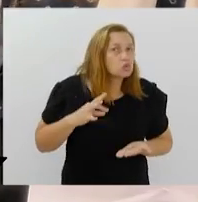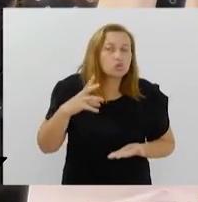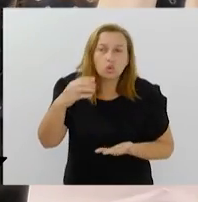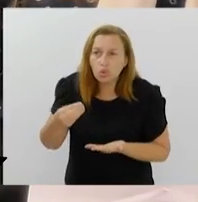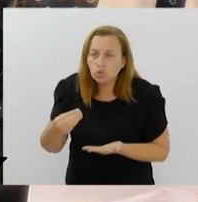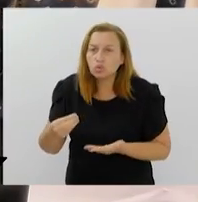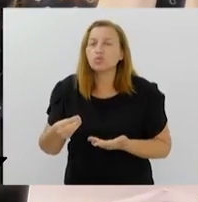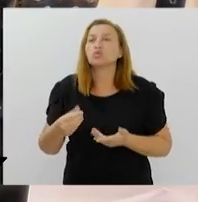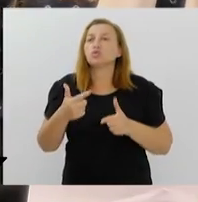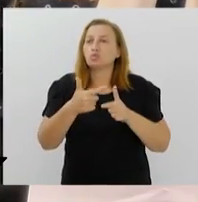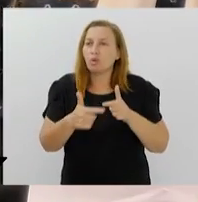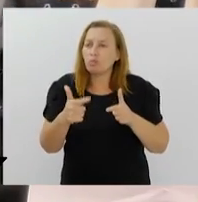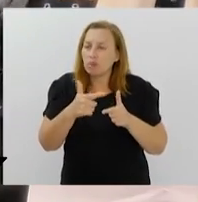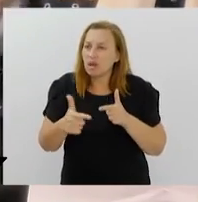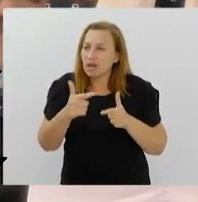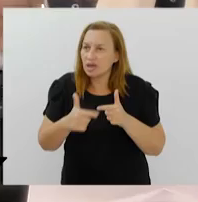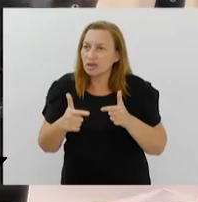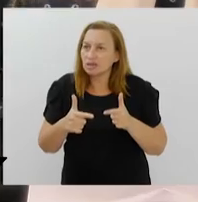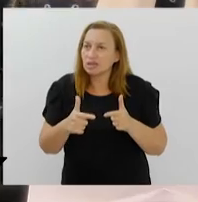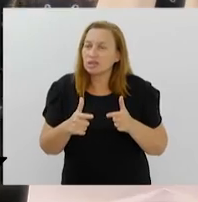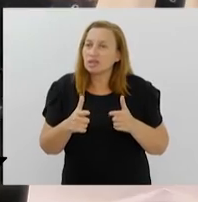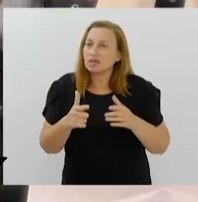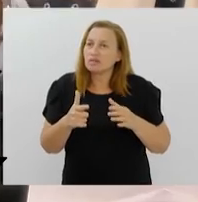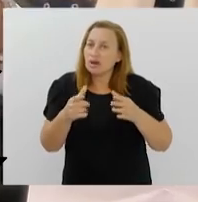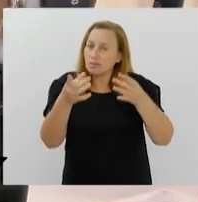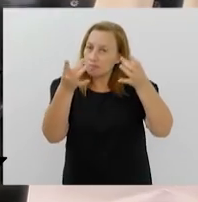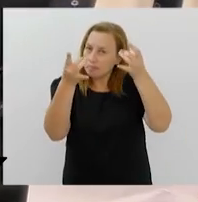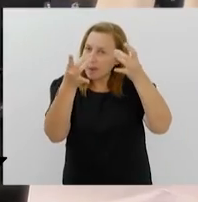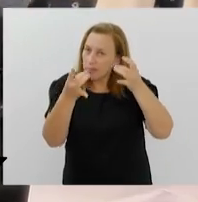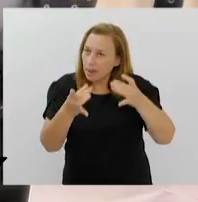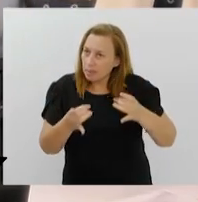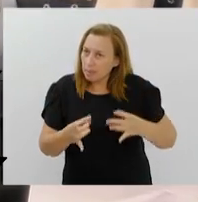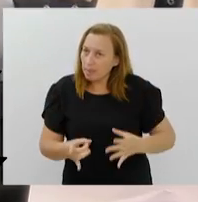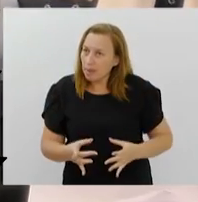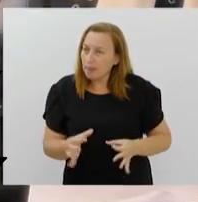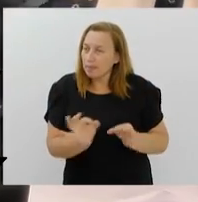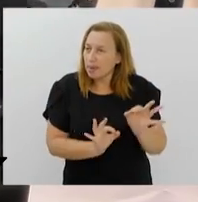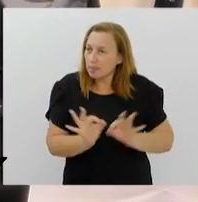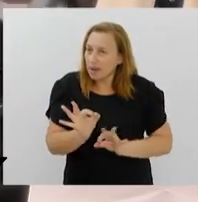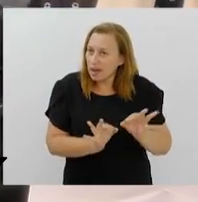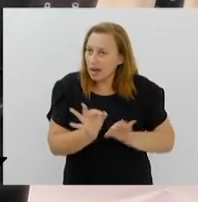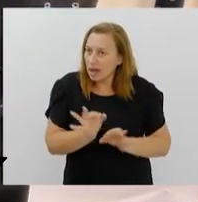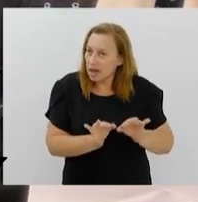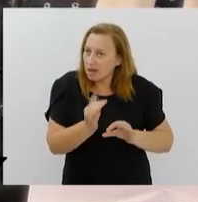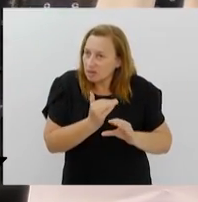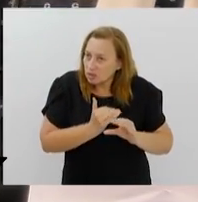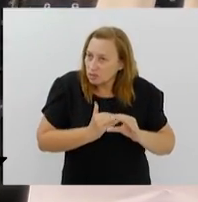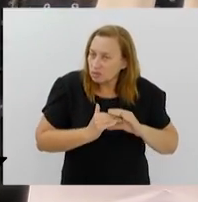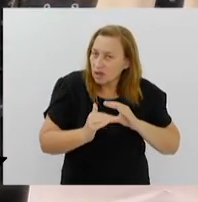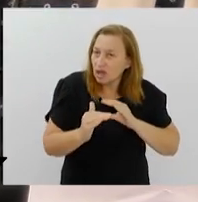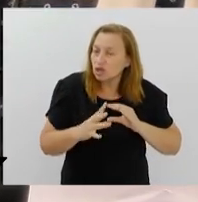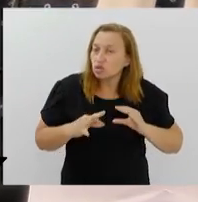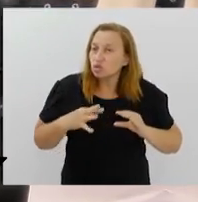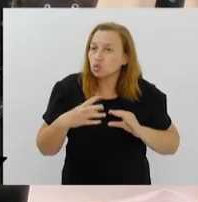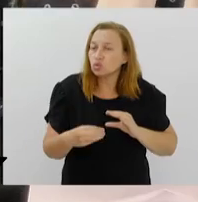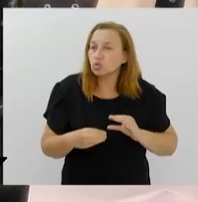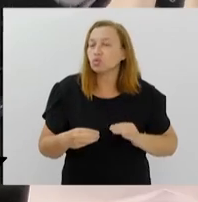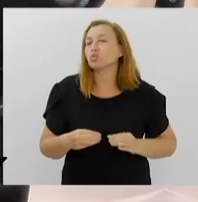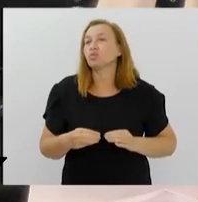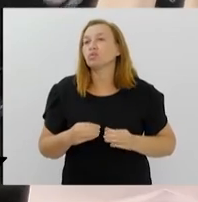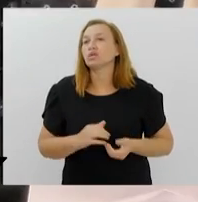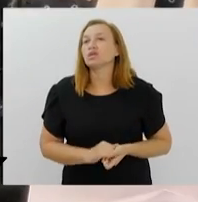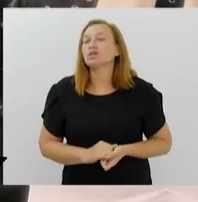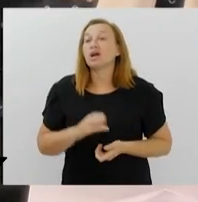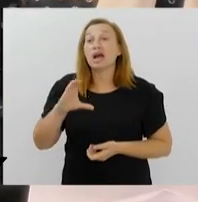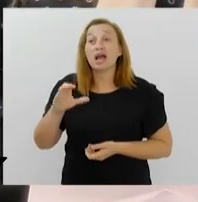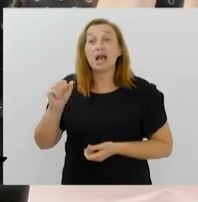todos os casos exatos aqui a gente vai mandar vai planilhar direitinho passar tudo aqui se já não tá né mas a gente faz tudo porque daí eu V mandar pro